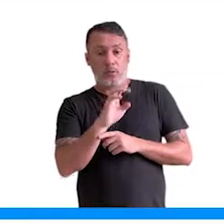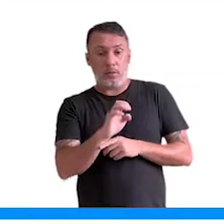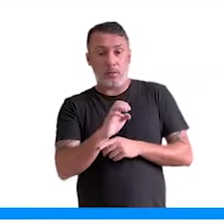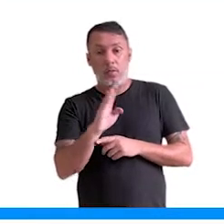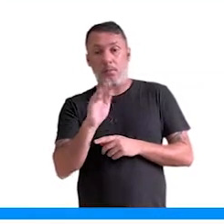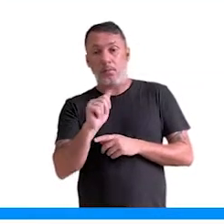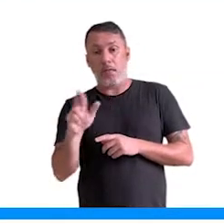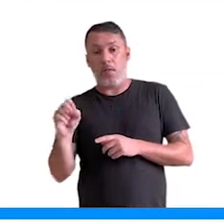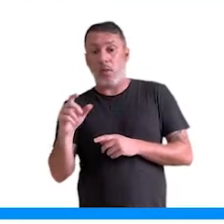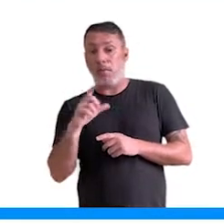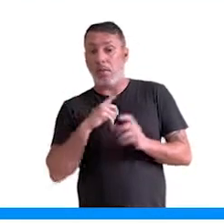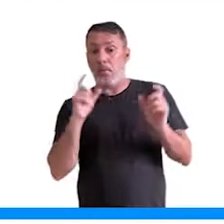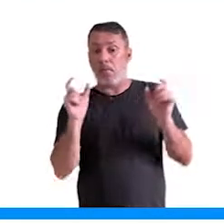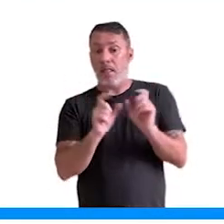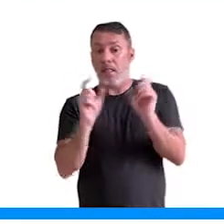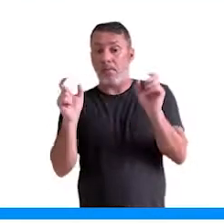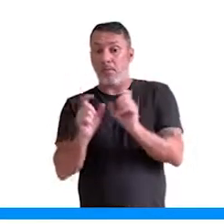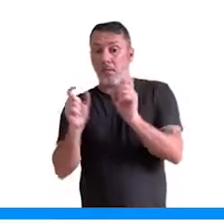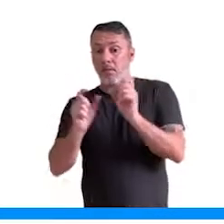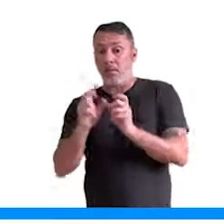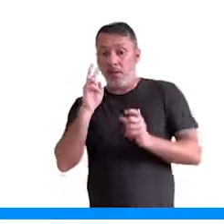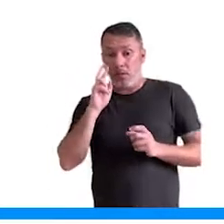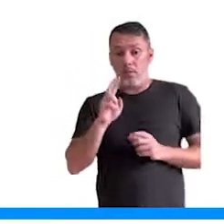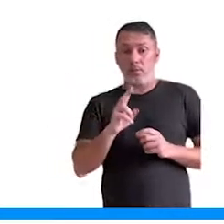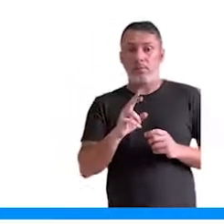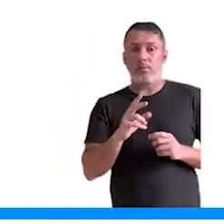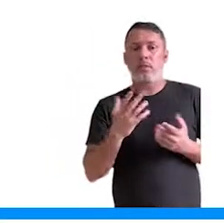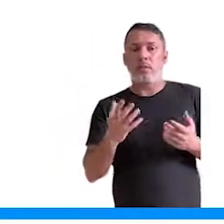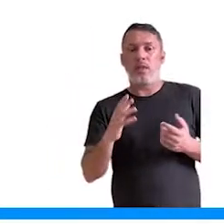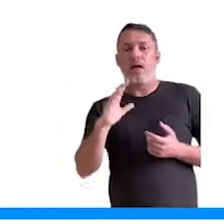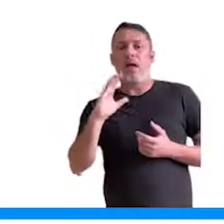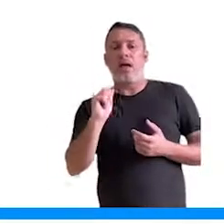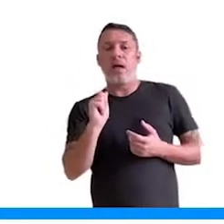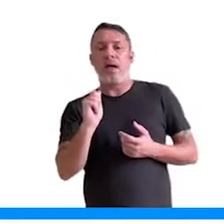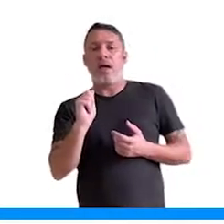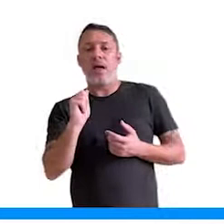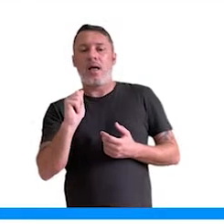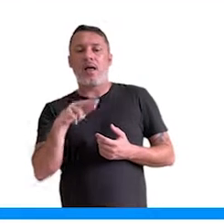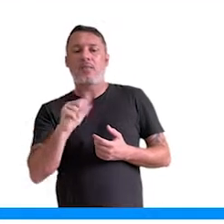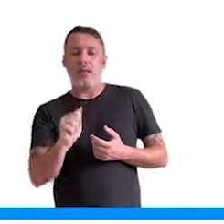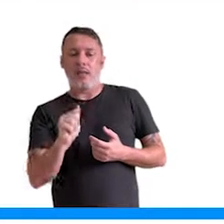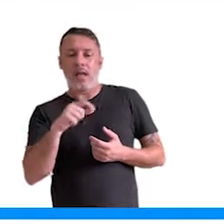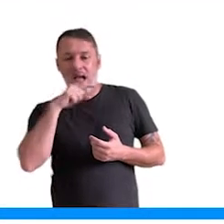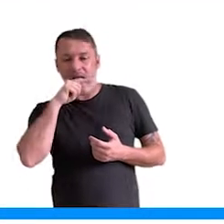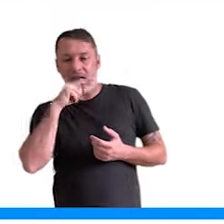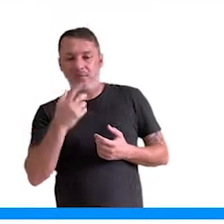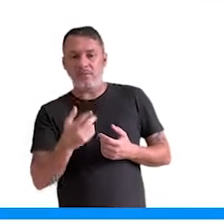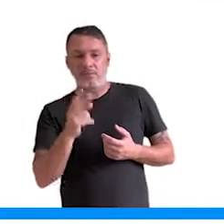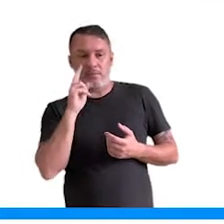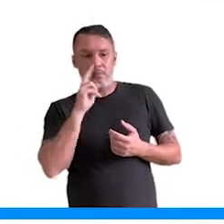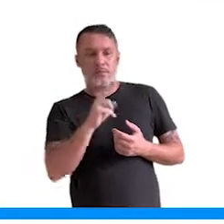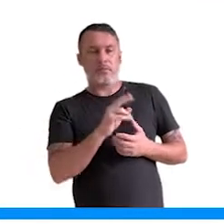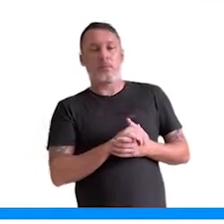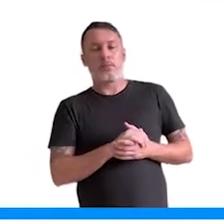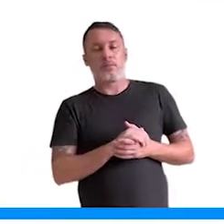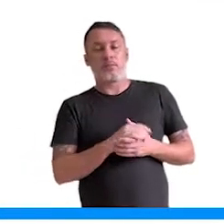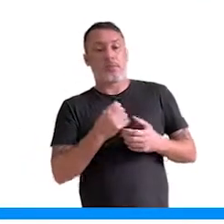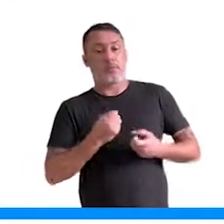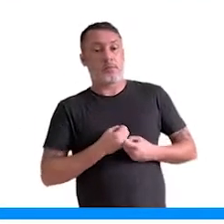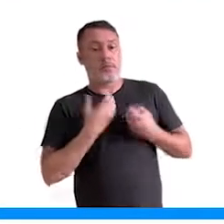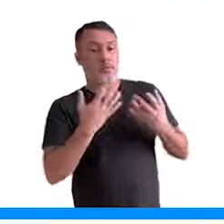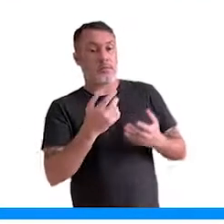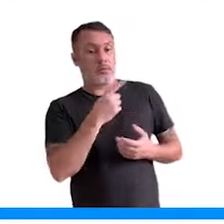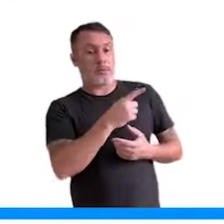lá. As preposições, conjunções nas preposições. Canha, canha é cana, né? El negro junto